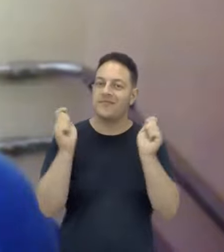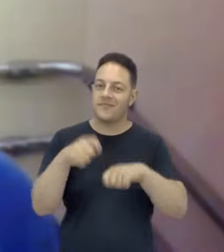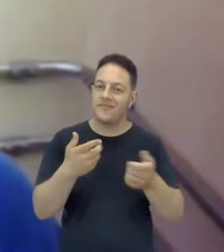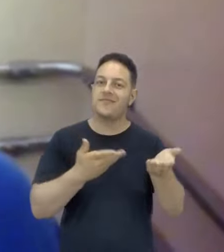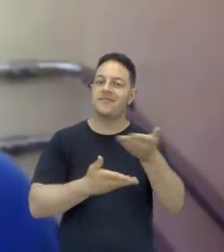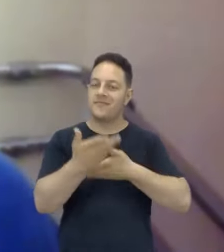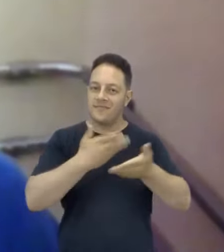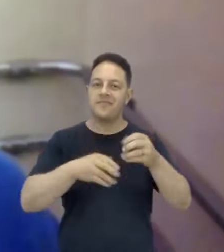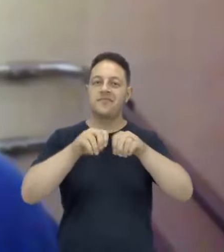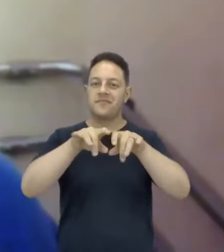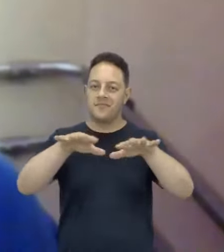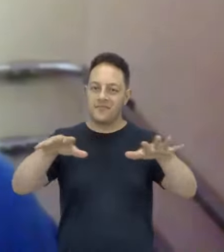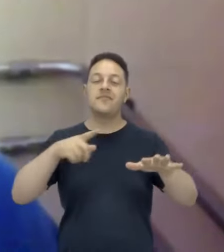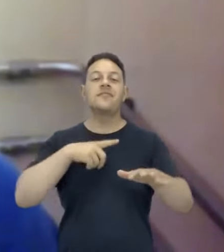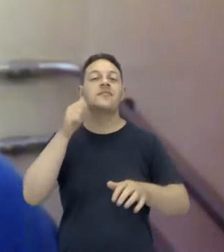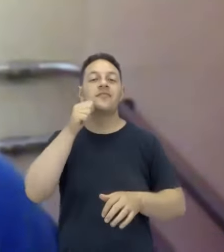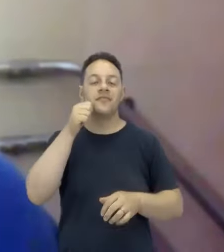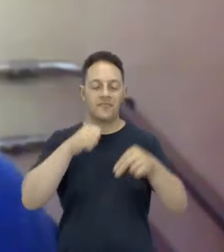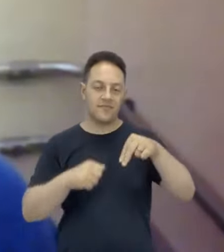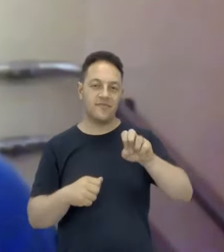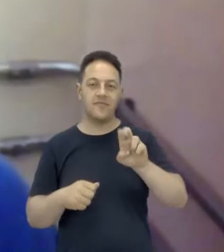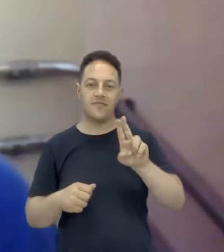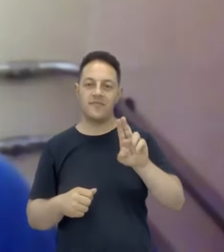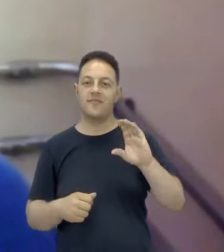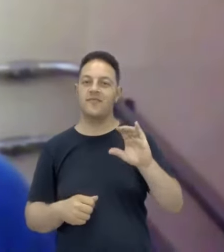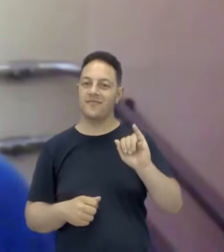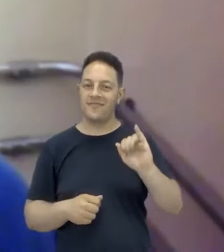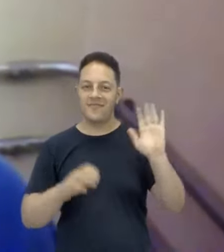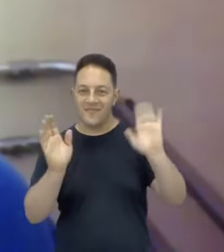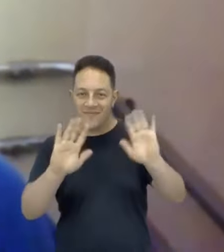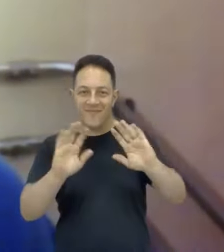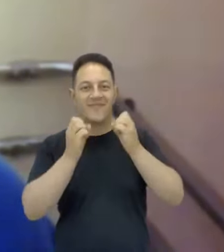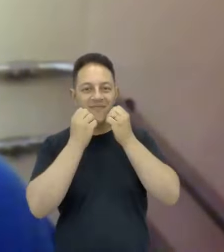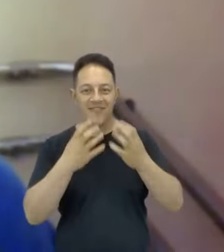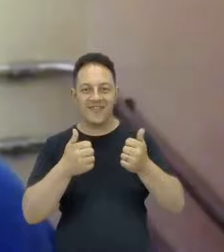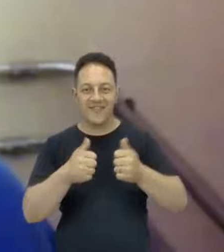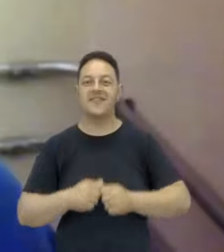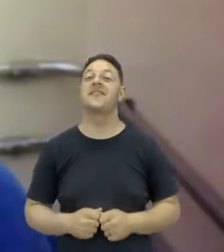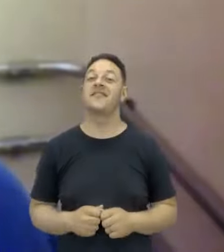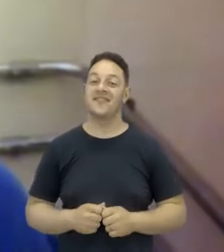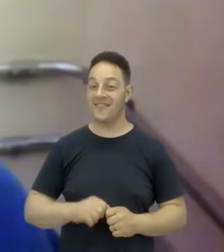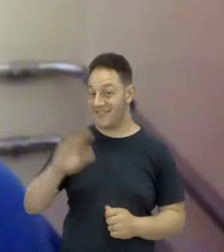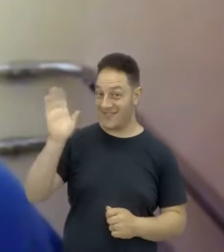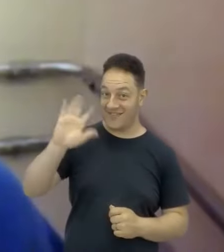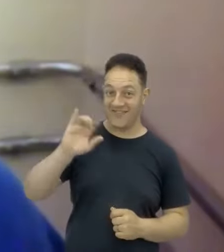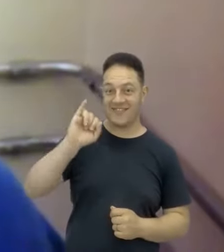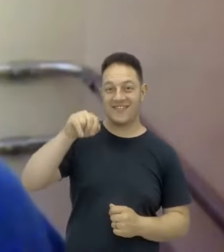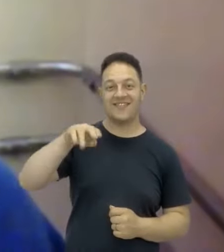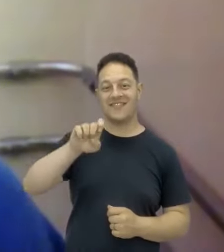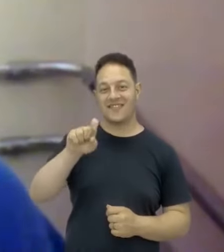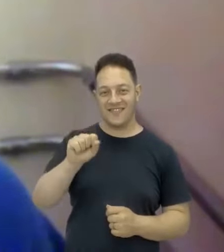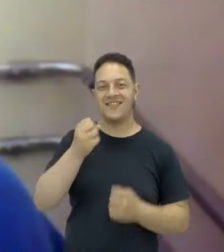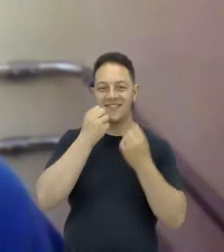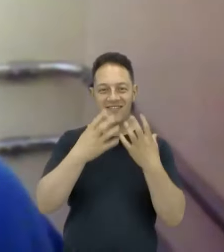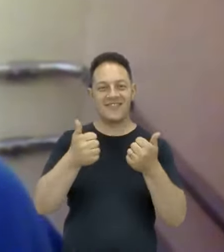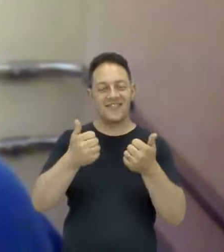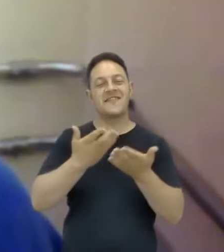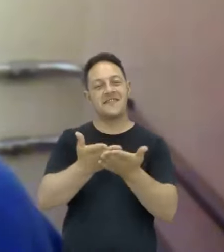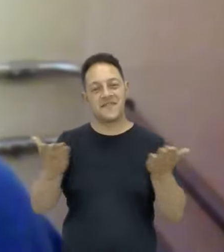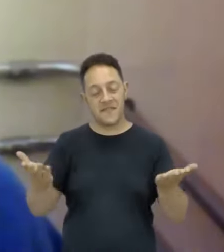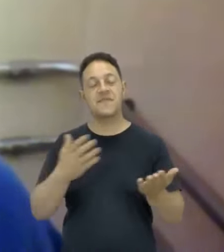essa transmissão, está a Neuci. Olá, Neuci. Olá, Inês. Olá a todos. É sempre